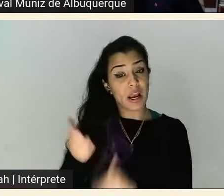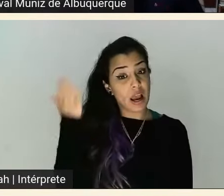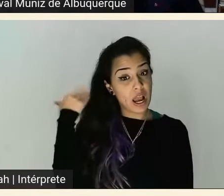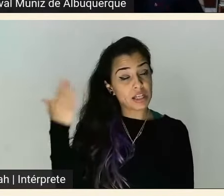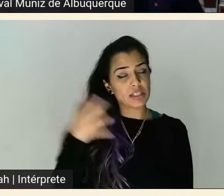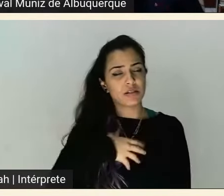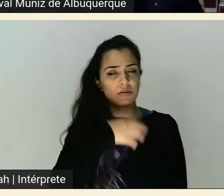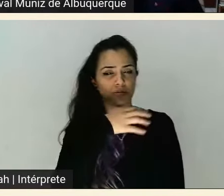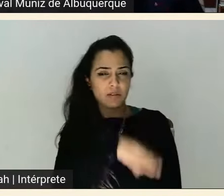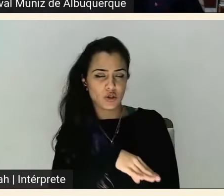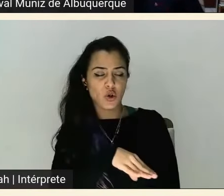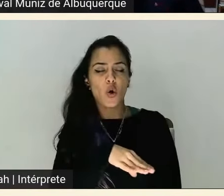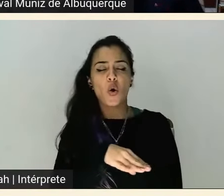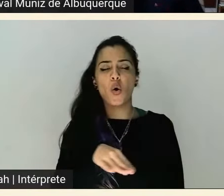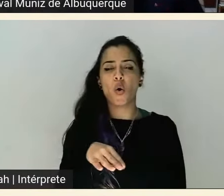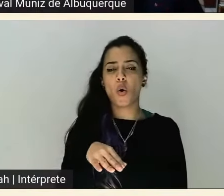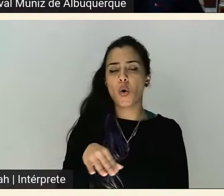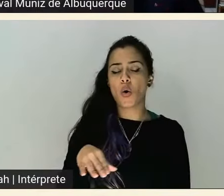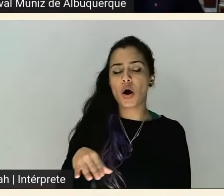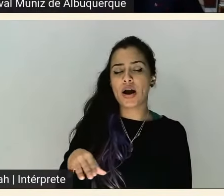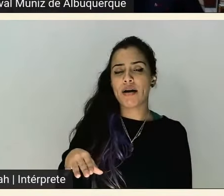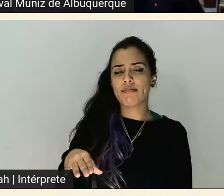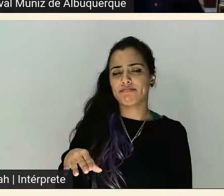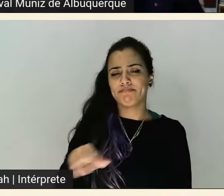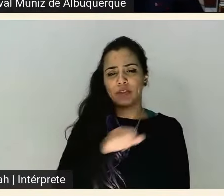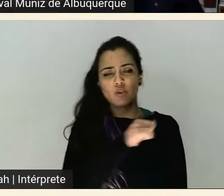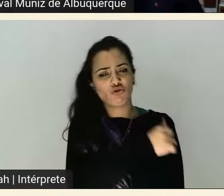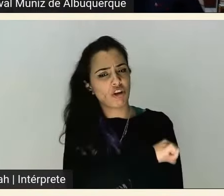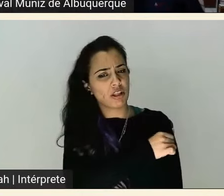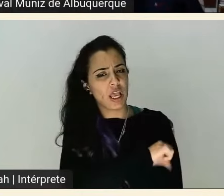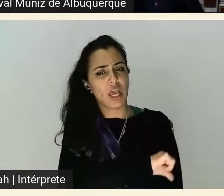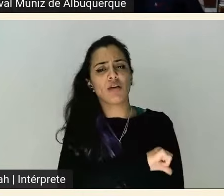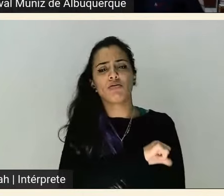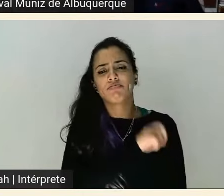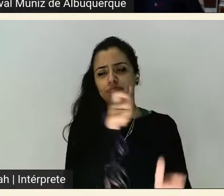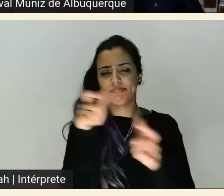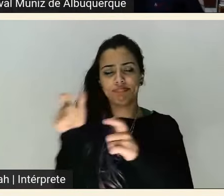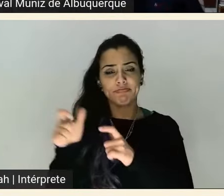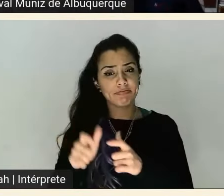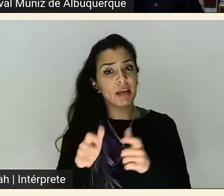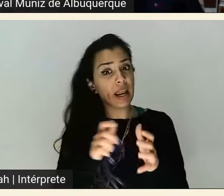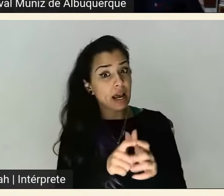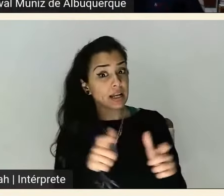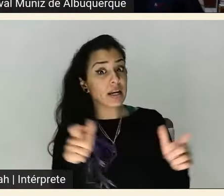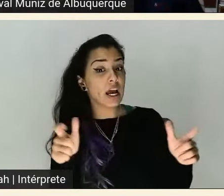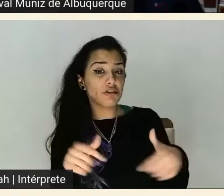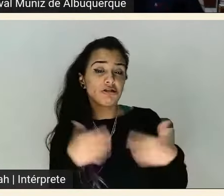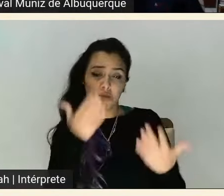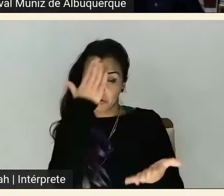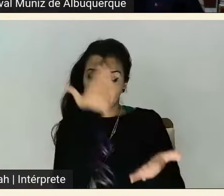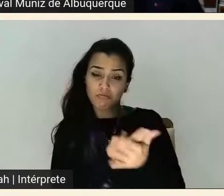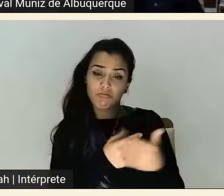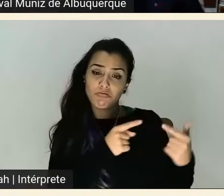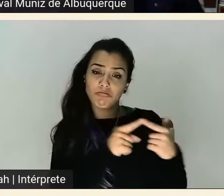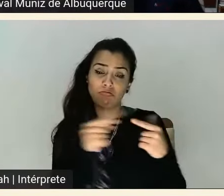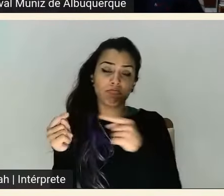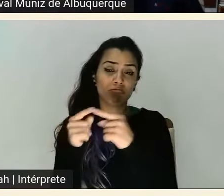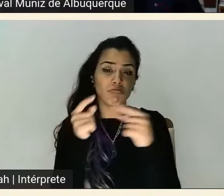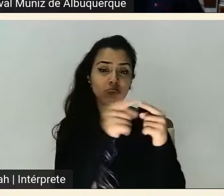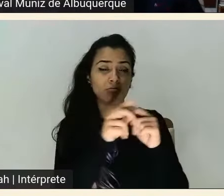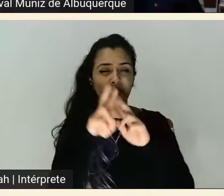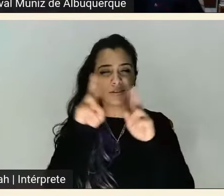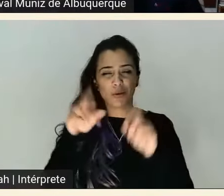em Belém, Rio de Janeiro, era amplo. Então, eu acho que nesse ponto se conecta. Esse passado da